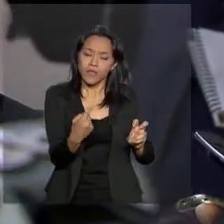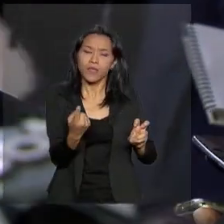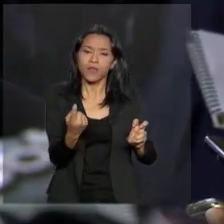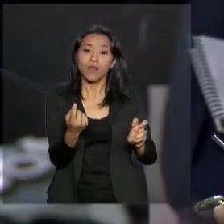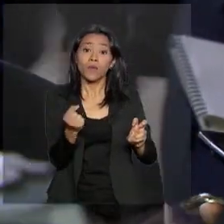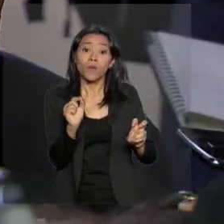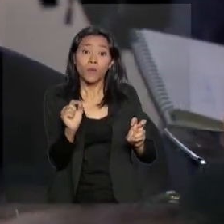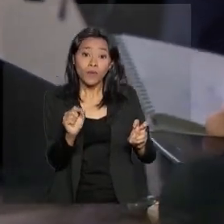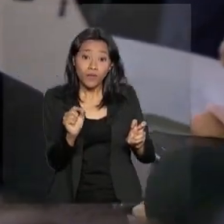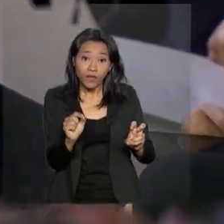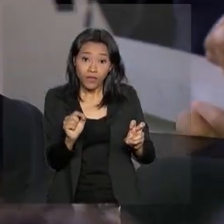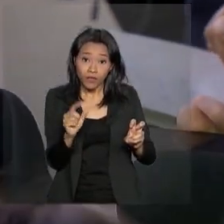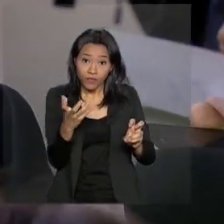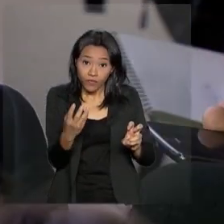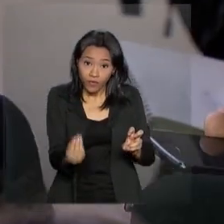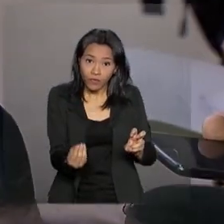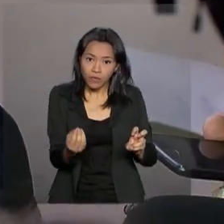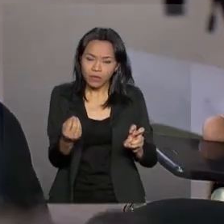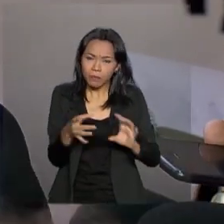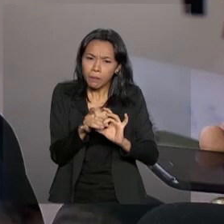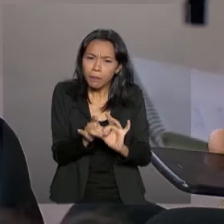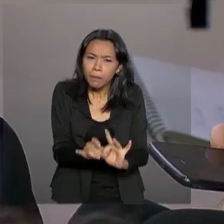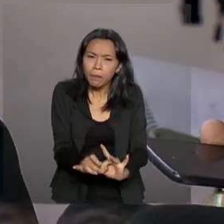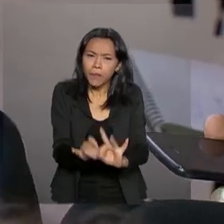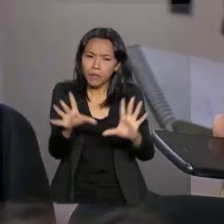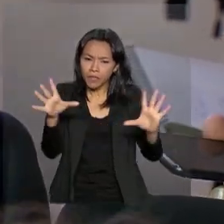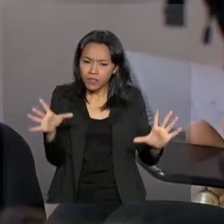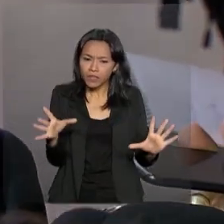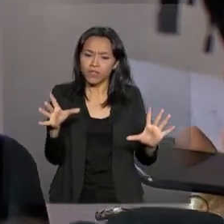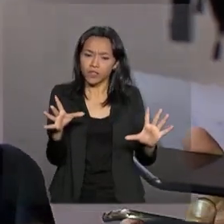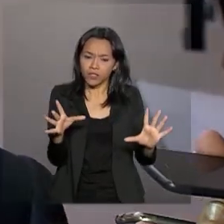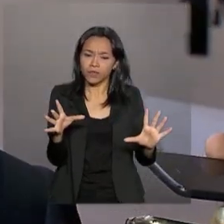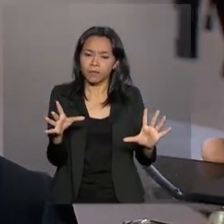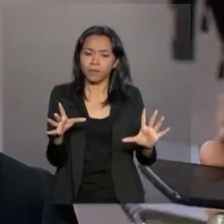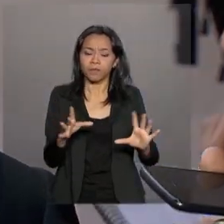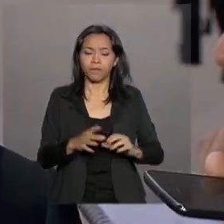eso las nuevas tecnologías van a permitirnos un milagro en el desierto del norte de Chile.